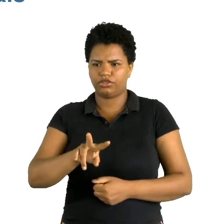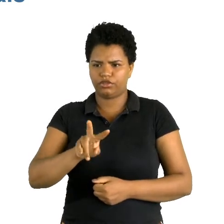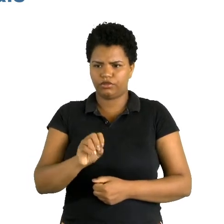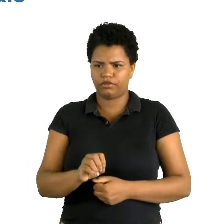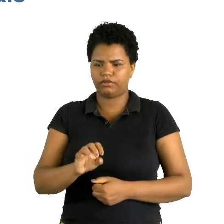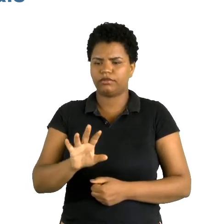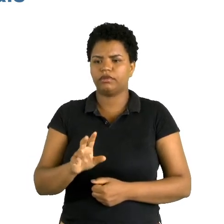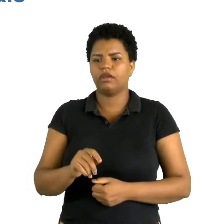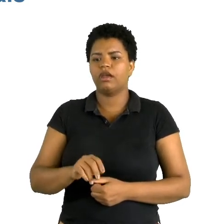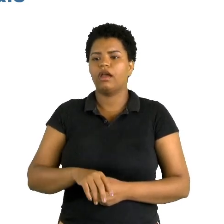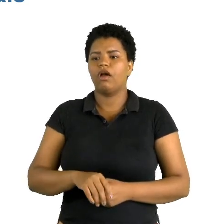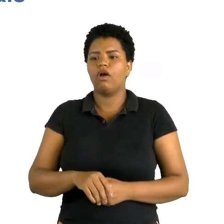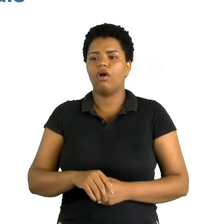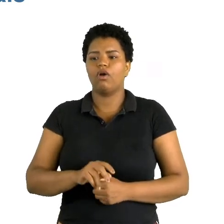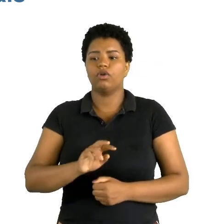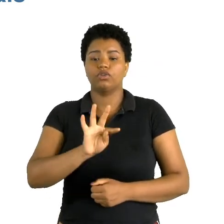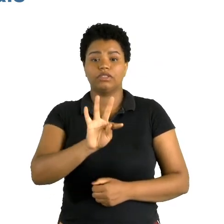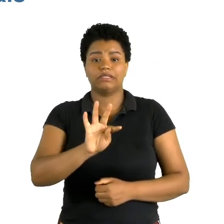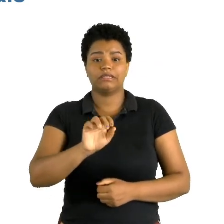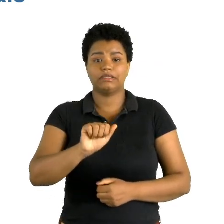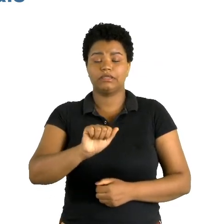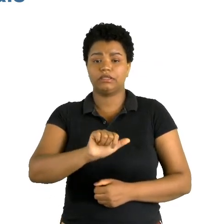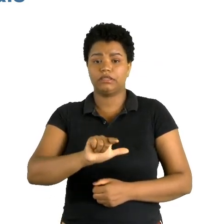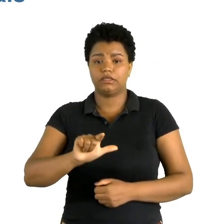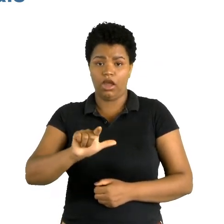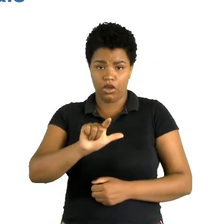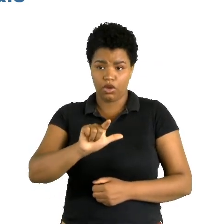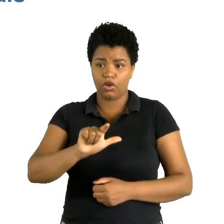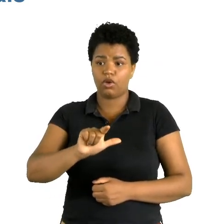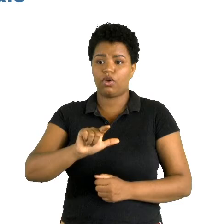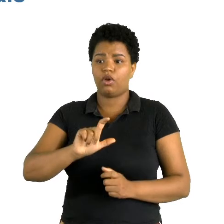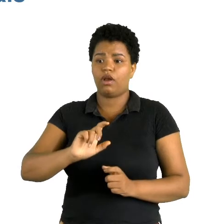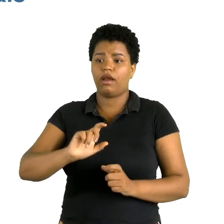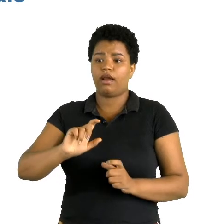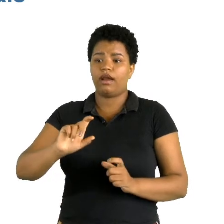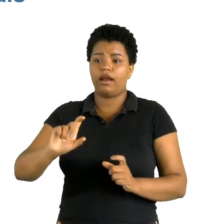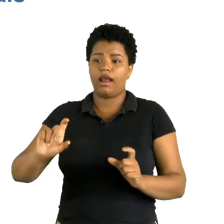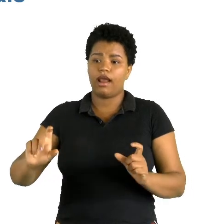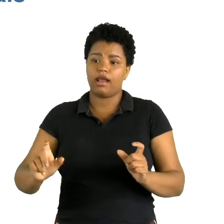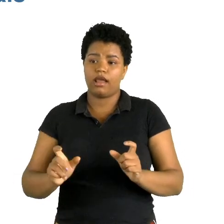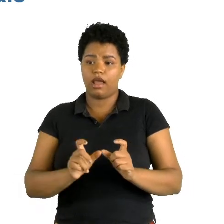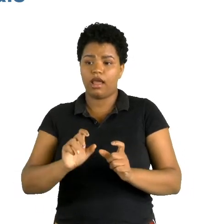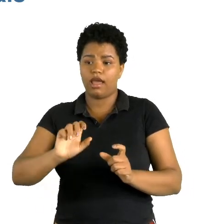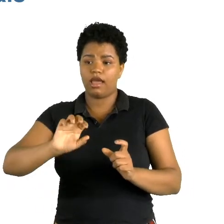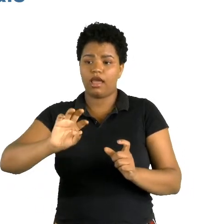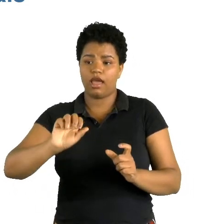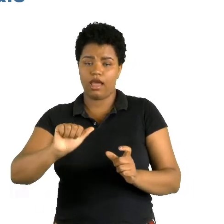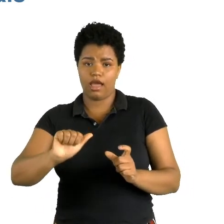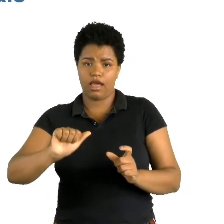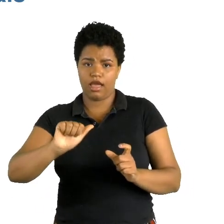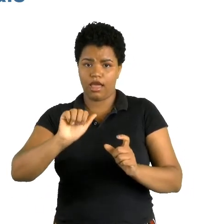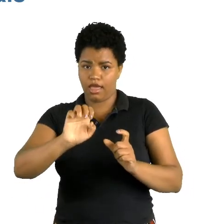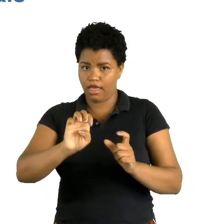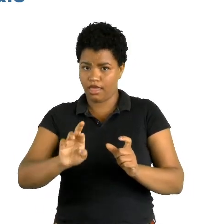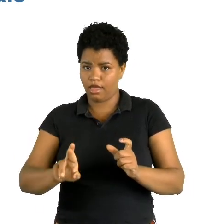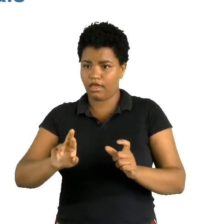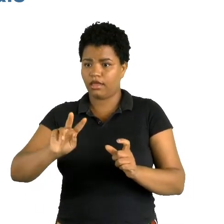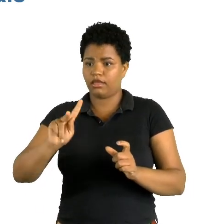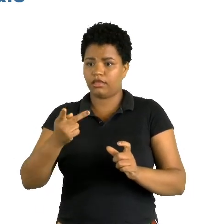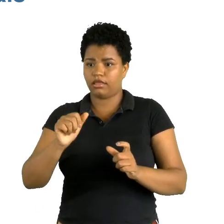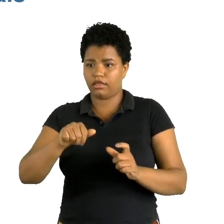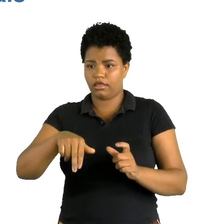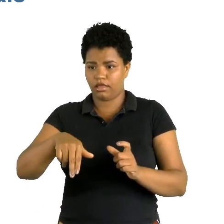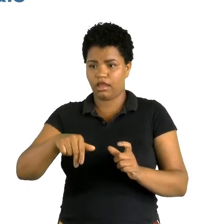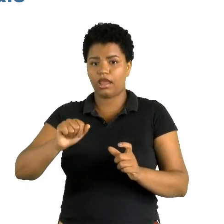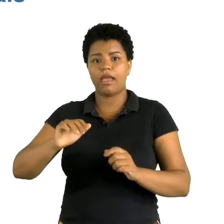tall, que é alto, vai ficar taller than, mais alto que ou mais alto do que. Old, que é velho, aí a gente vai